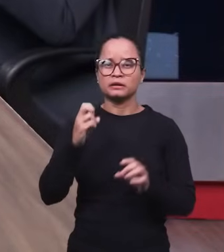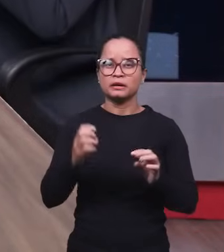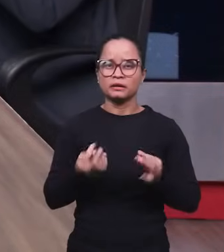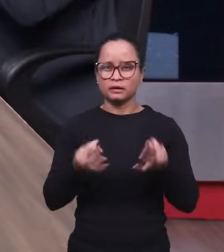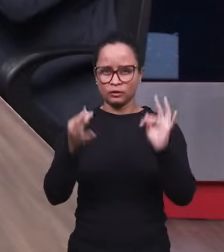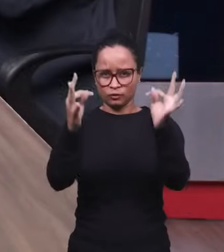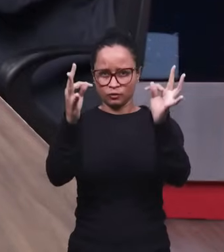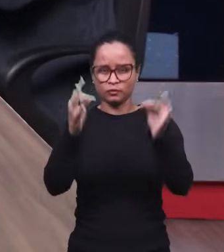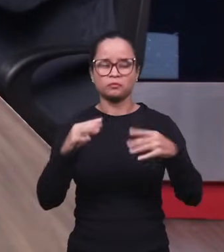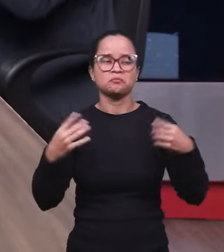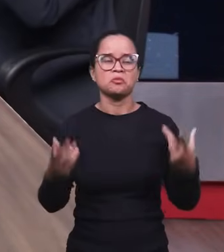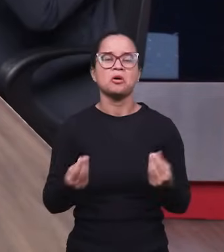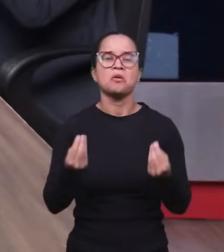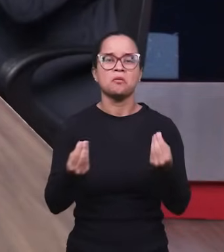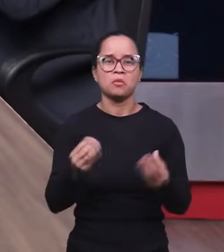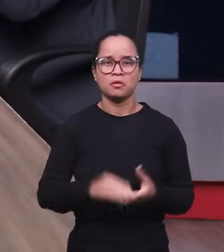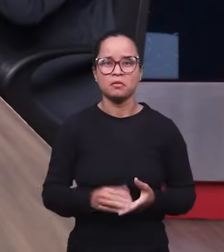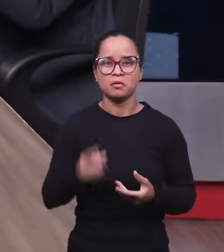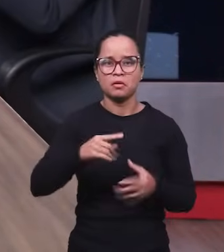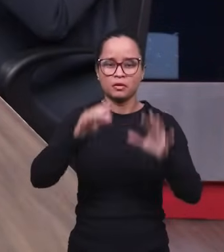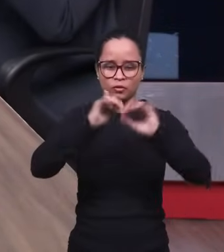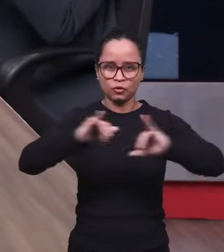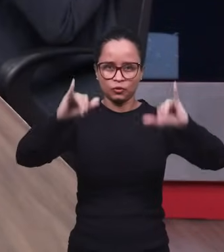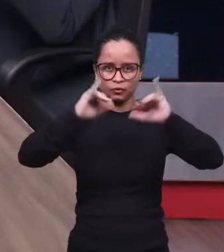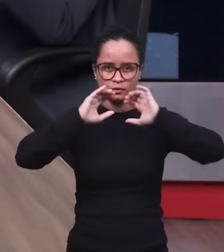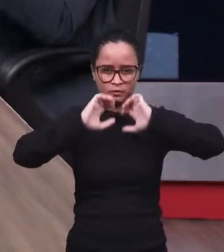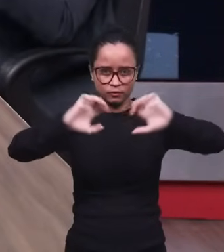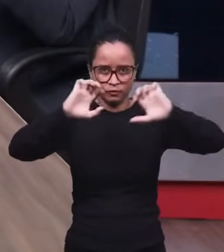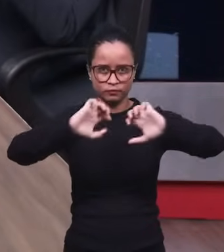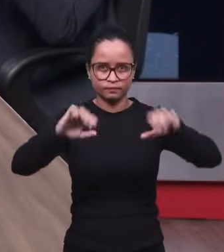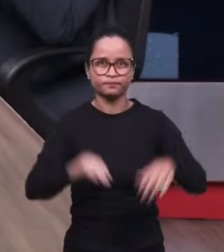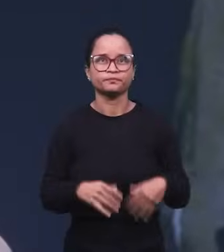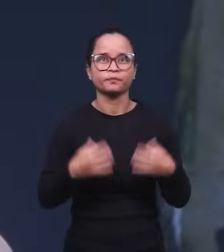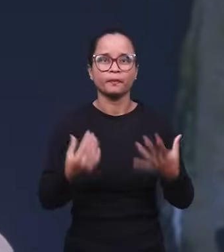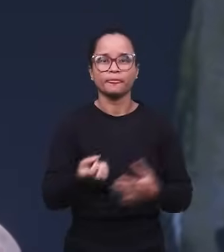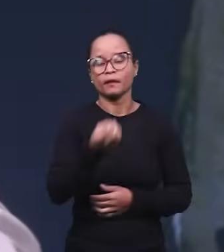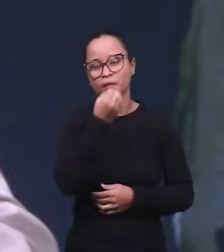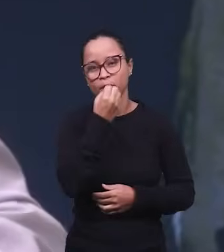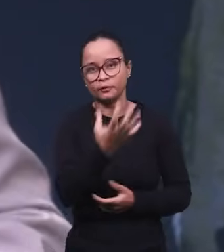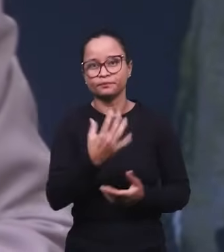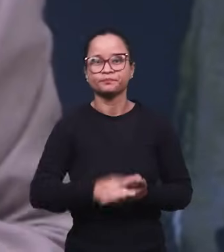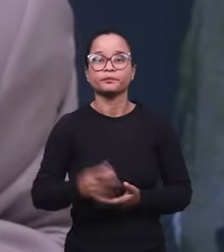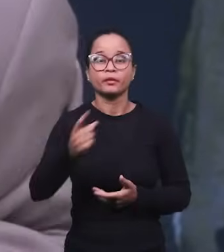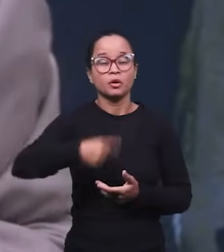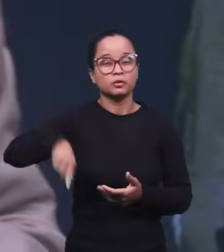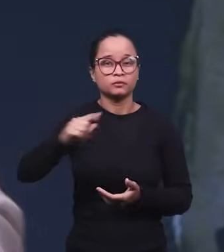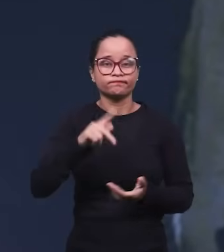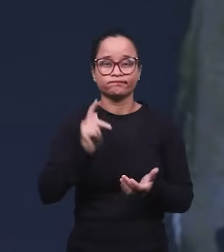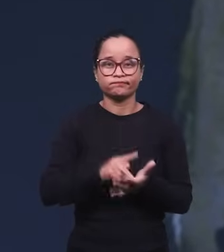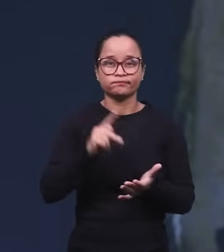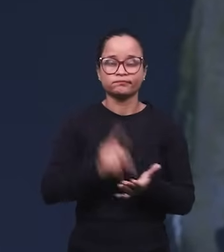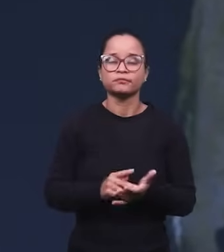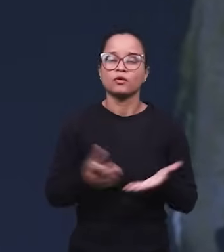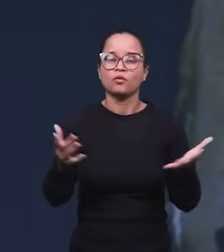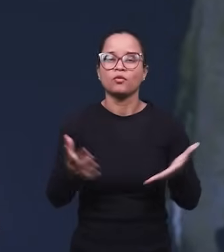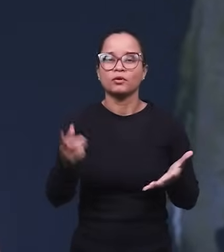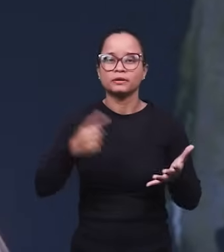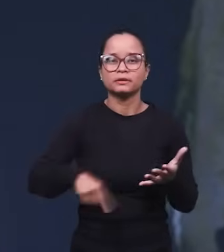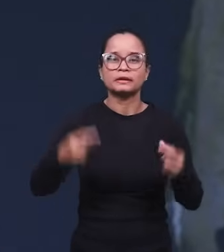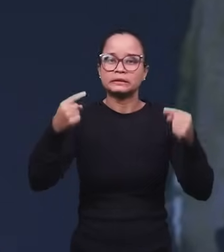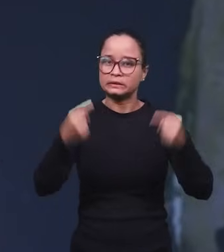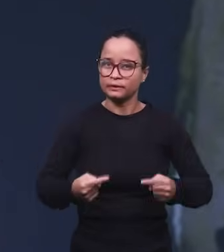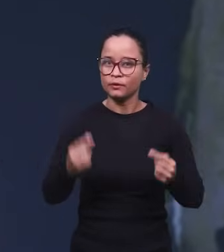relação a essa propagação do Evangelho? Muito bem. Nós, na verdade, atualmente, nós